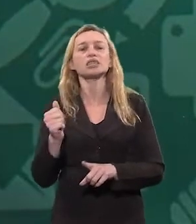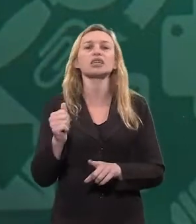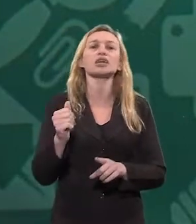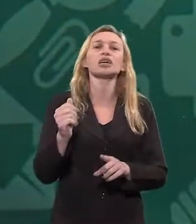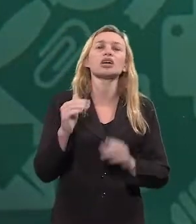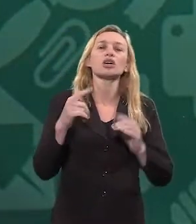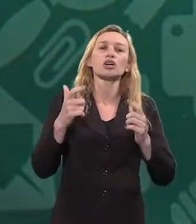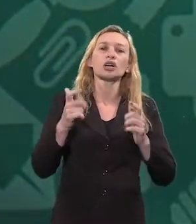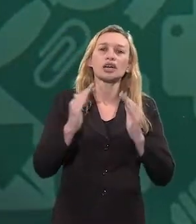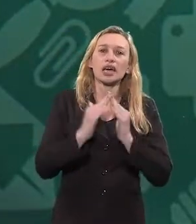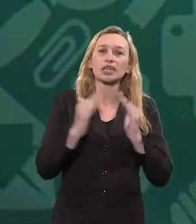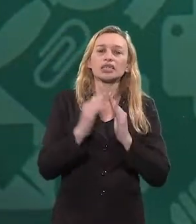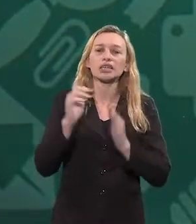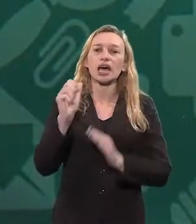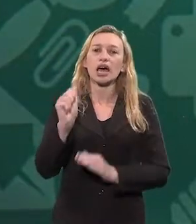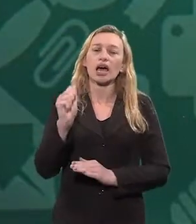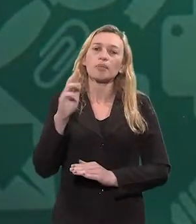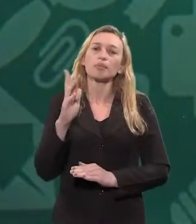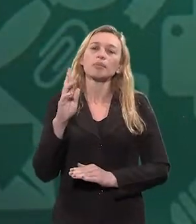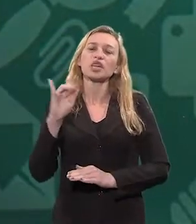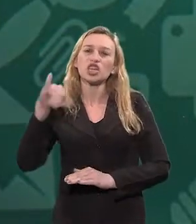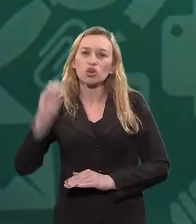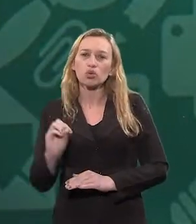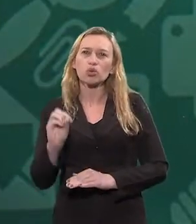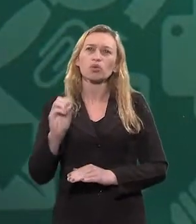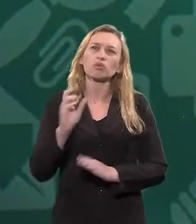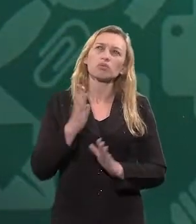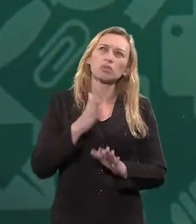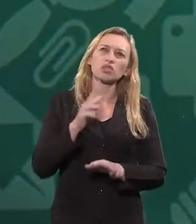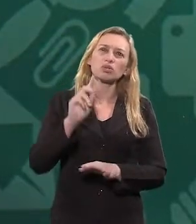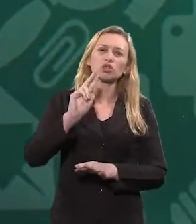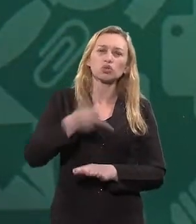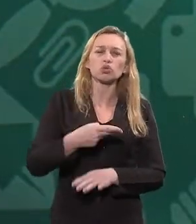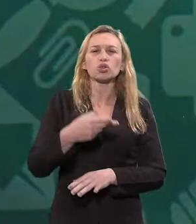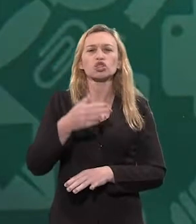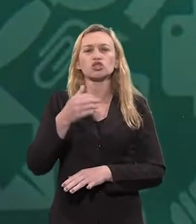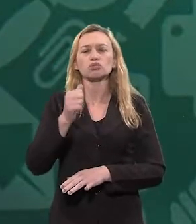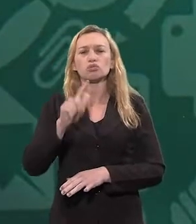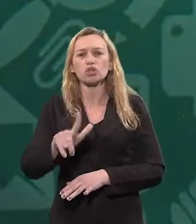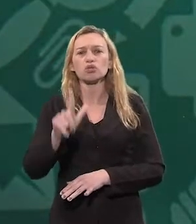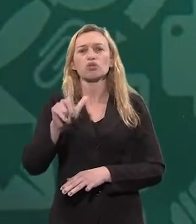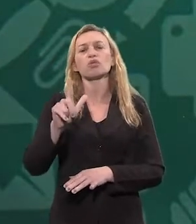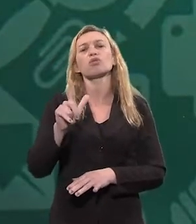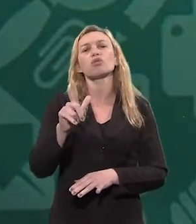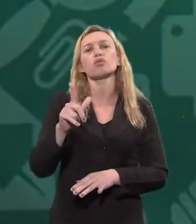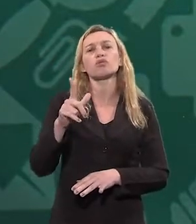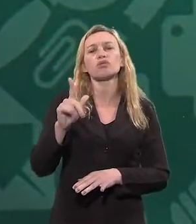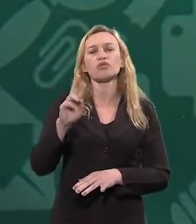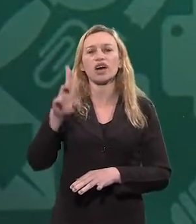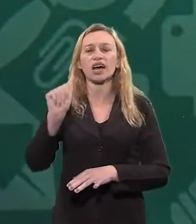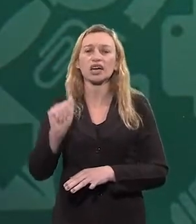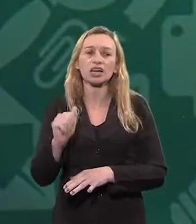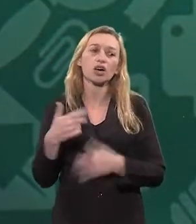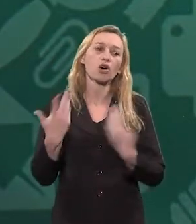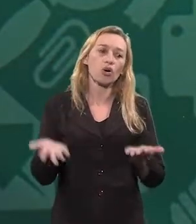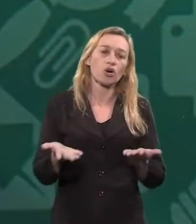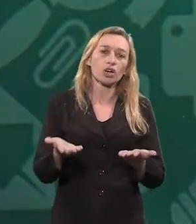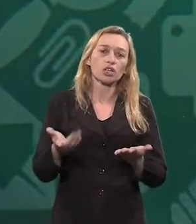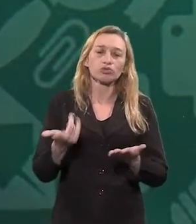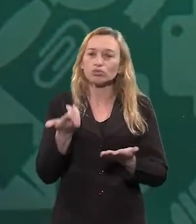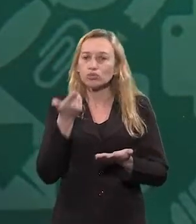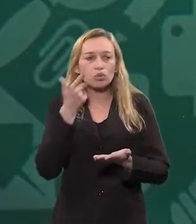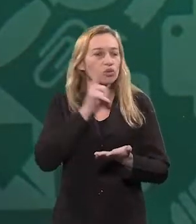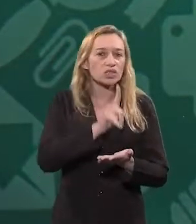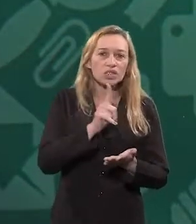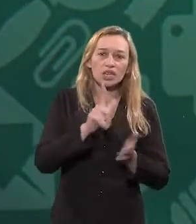acolhimentos públicos para essa população, tem algo em cerca de 2 mil vagas apenas. Ou seja, nem de longe consegue